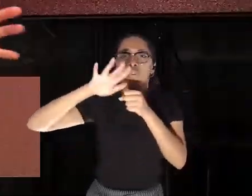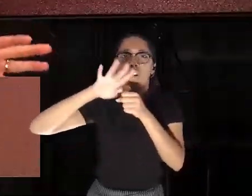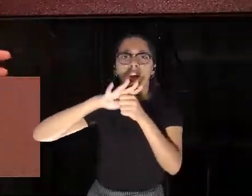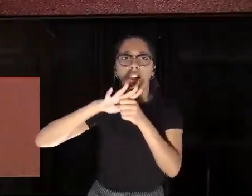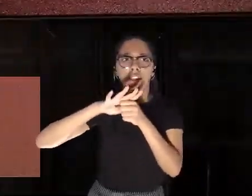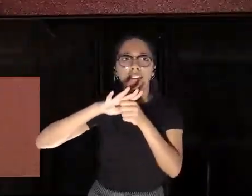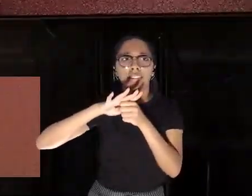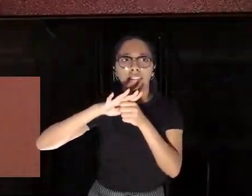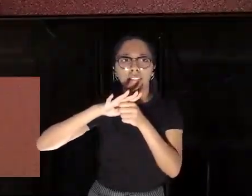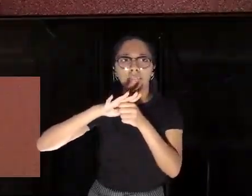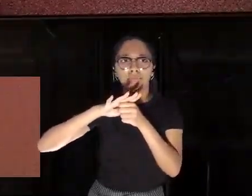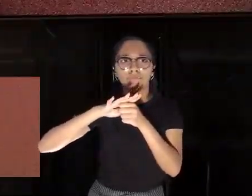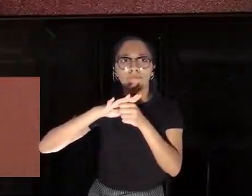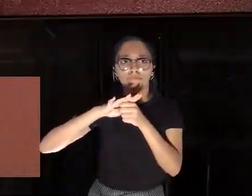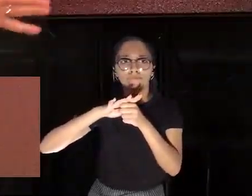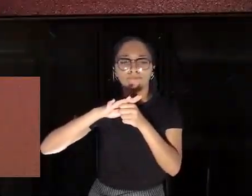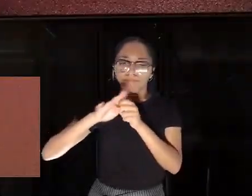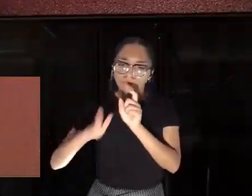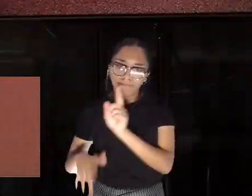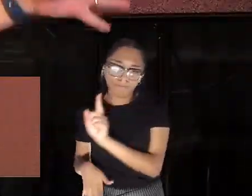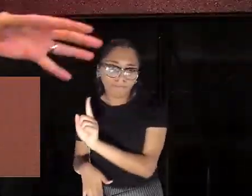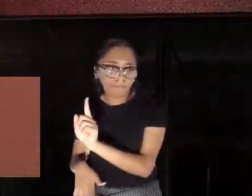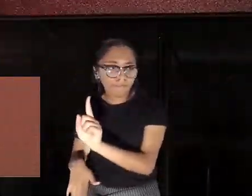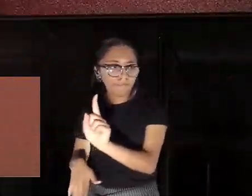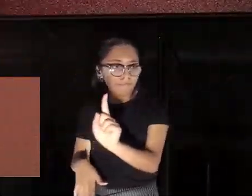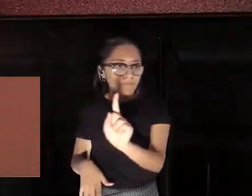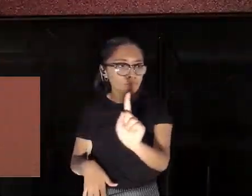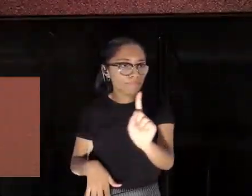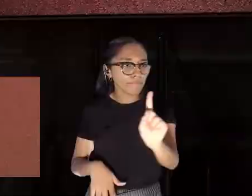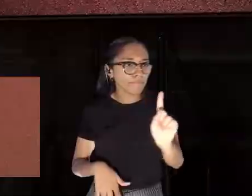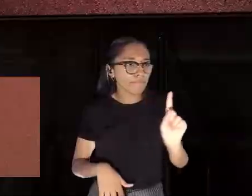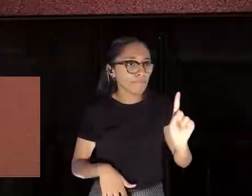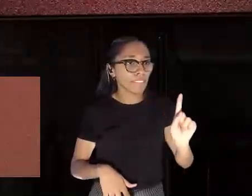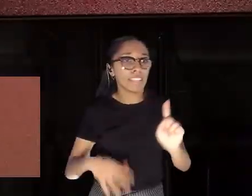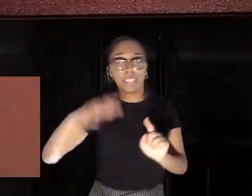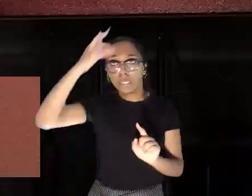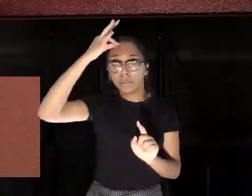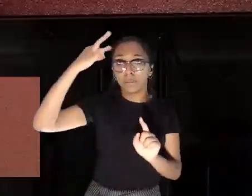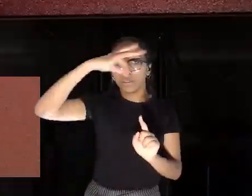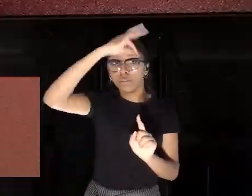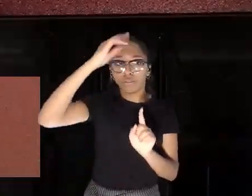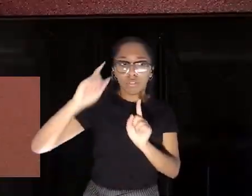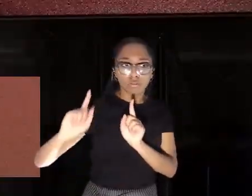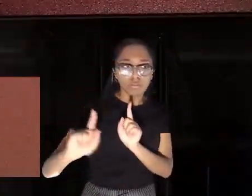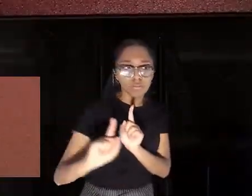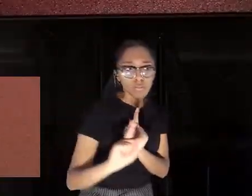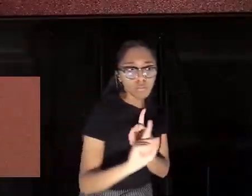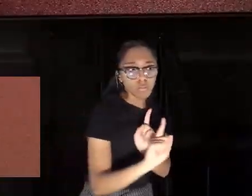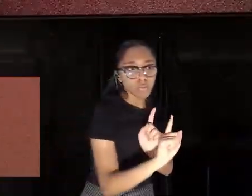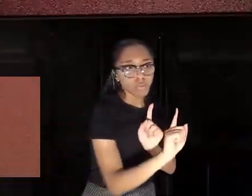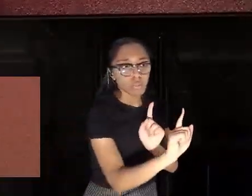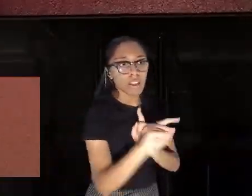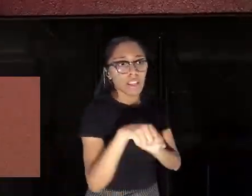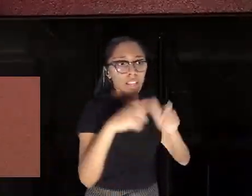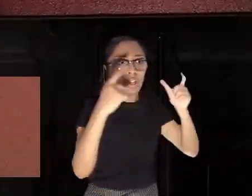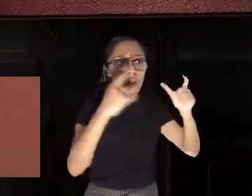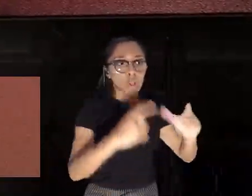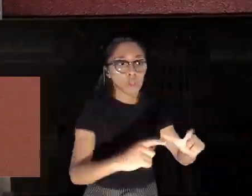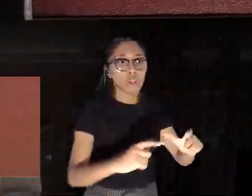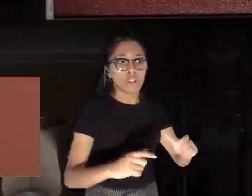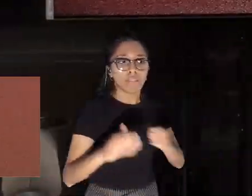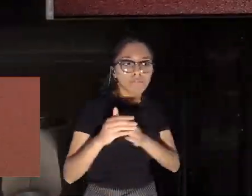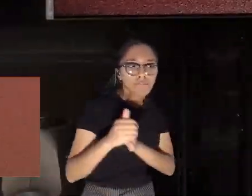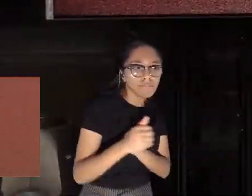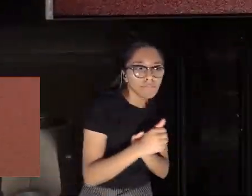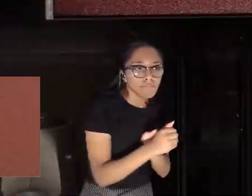levado, porque quem está cheio do Espírito é levado pelo Espírito. Lucas 4:14. Jesus